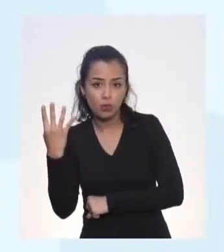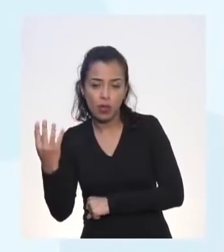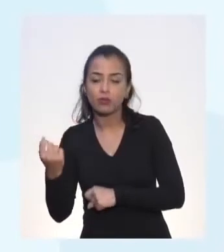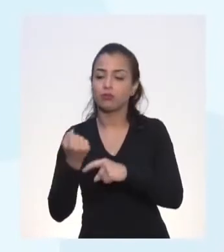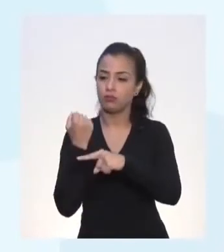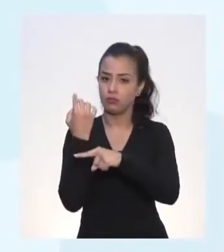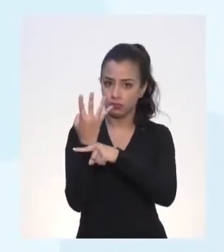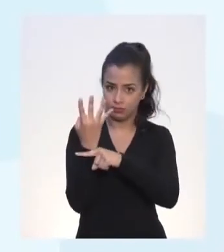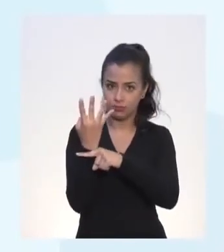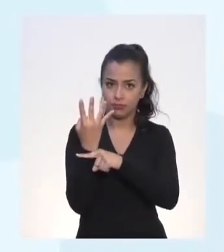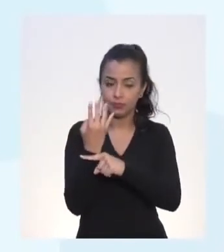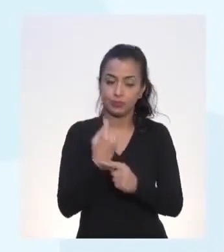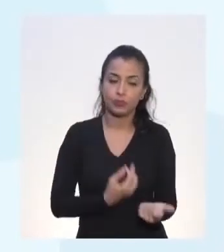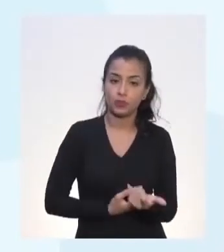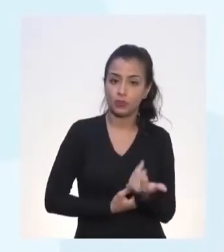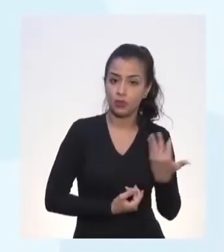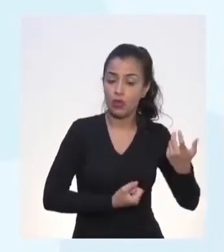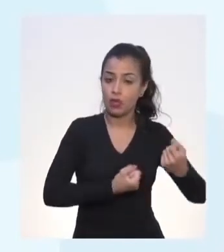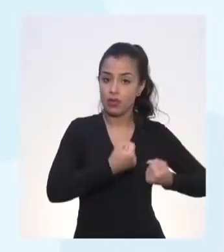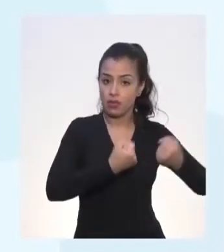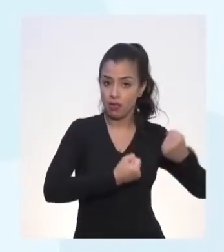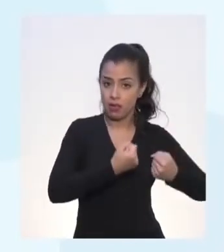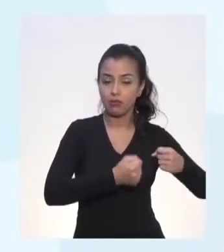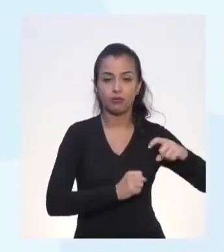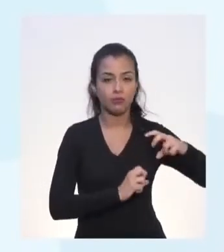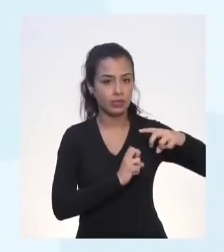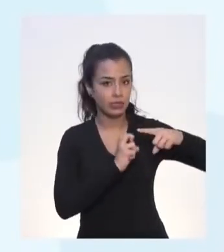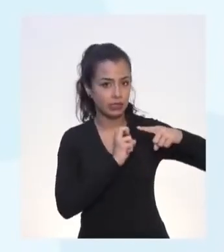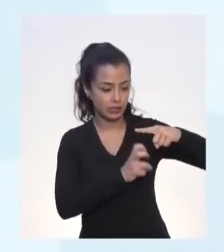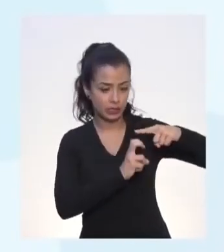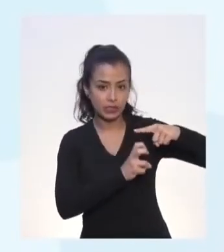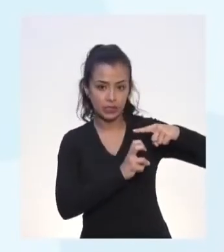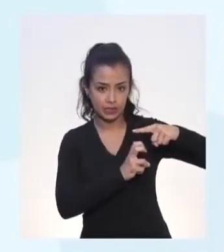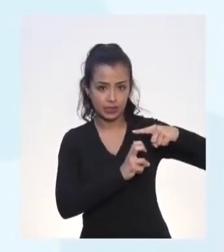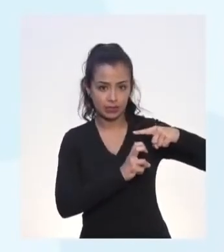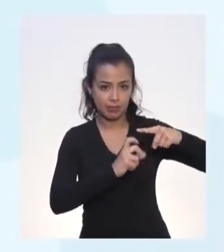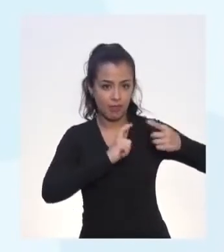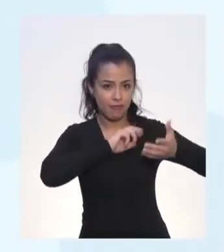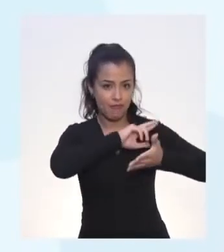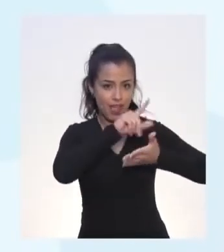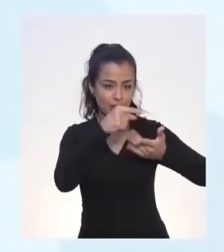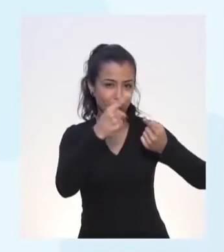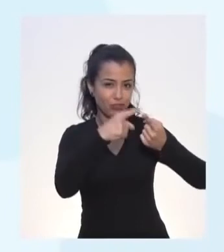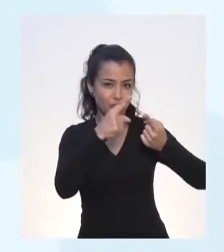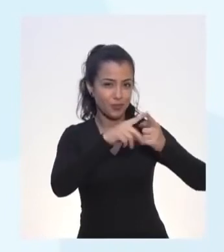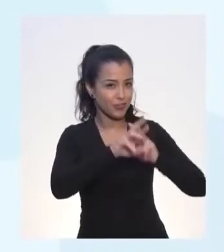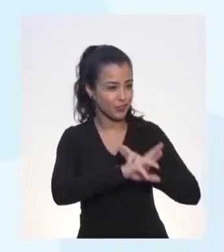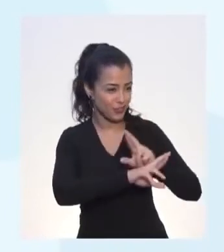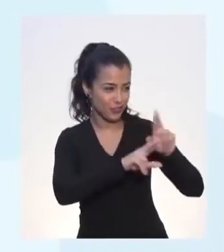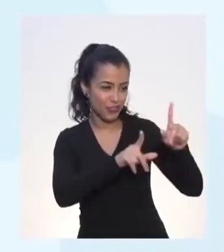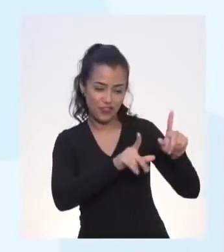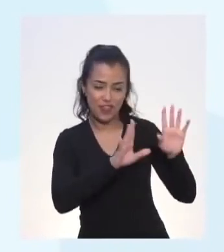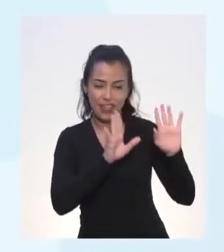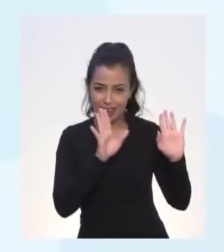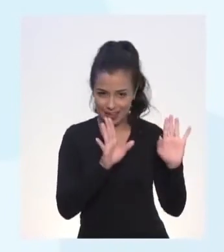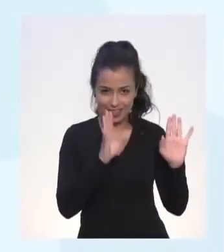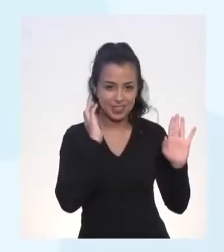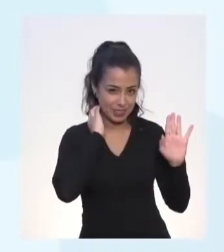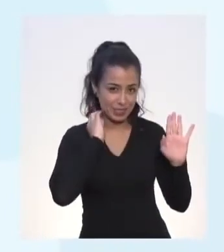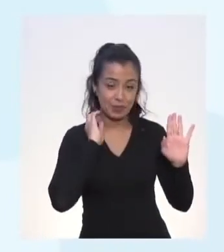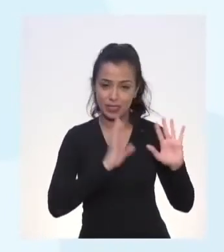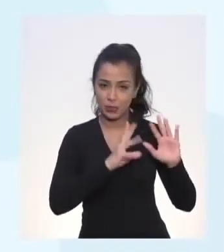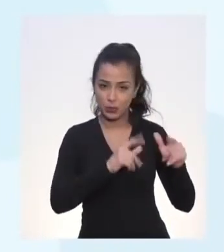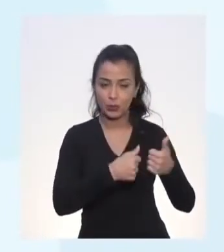1, 2, 3, 4, 5, vários carros aí de modelos diferentes, mas isso não importa, todos são